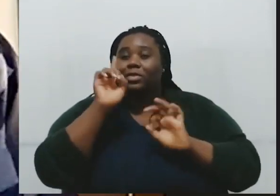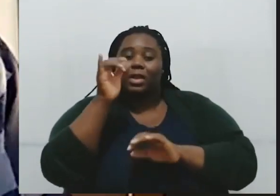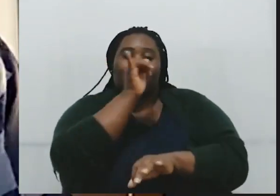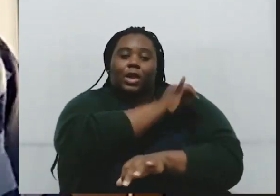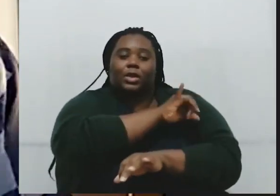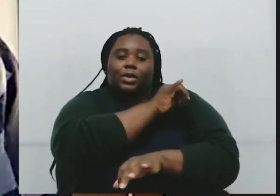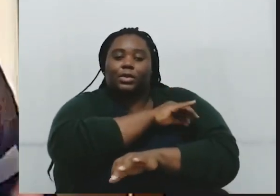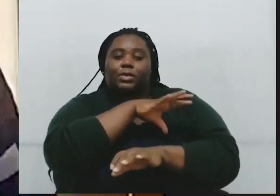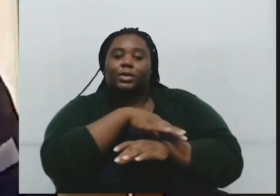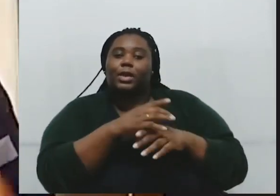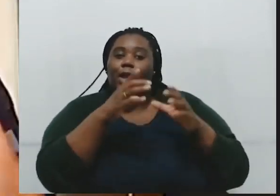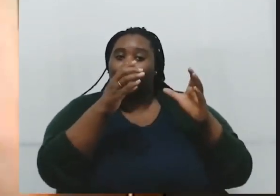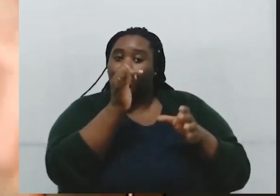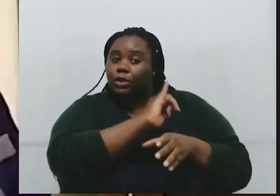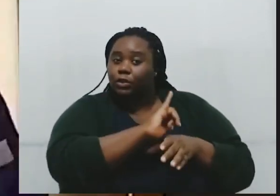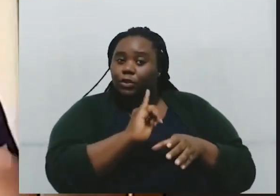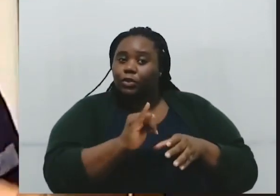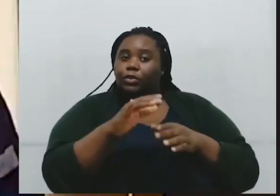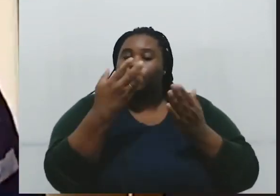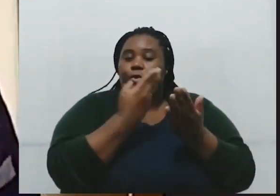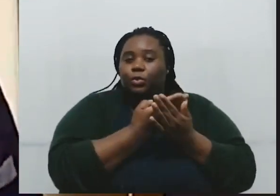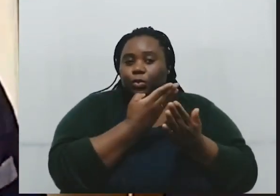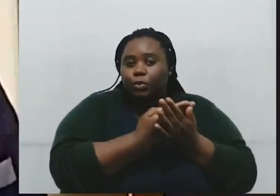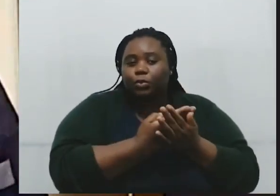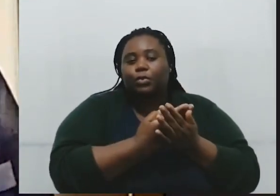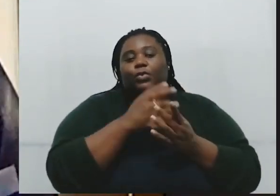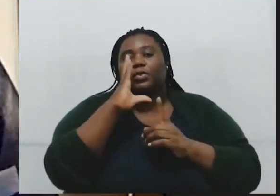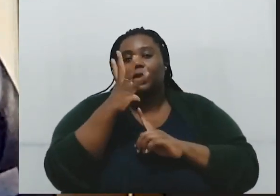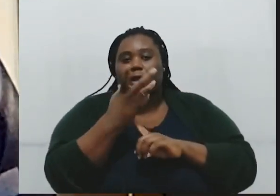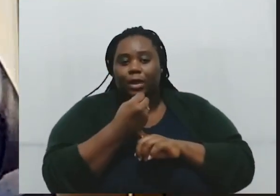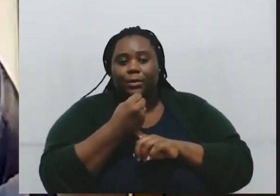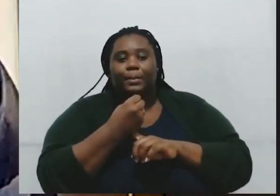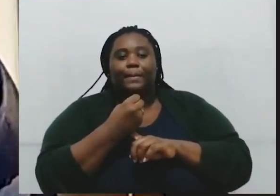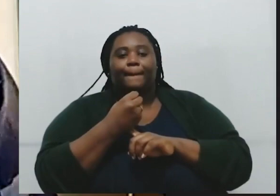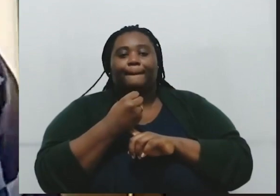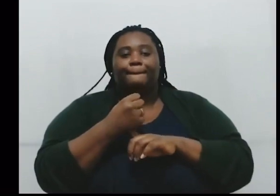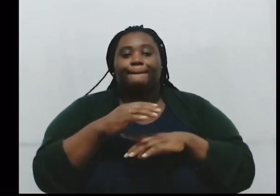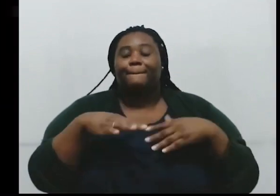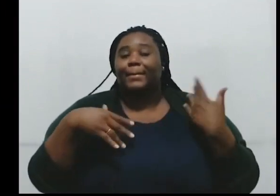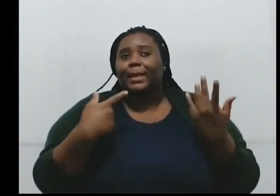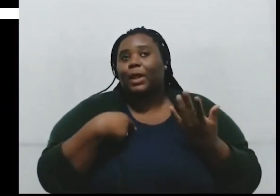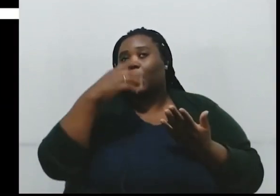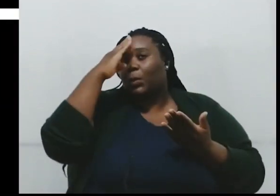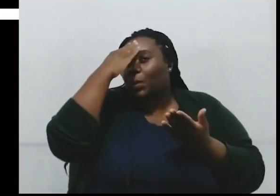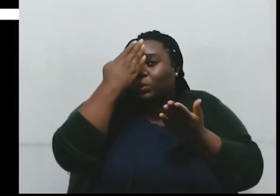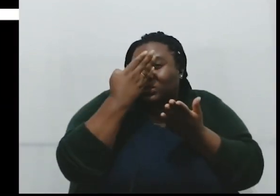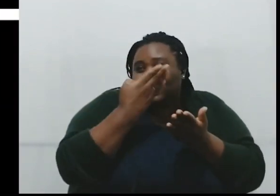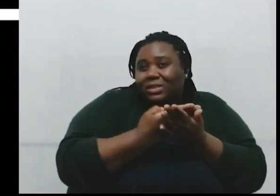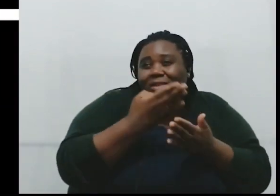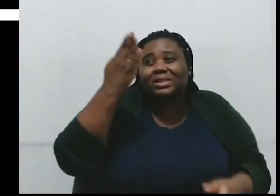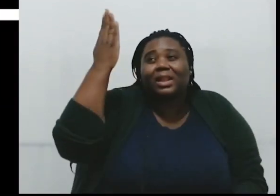qual era, para mim, naquele momento, o meu lugar no teatro. Aí eu comecei a dirigir.